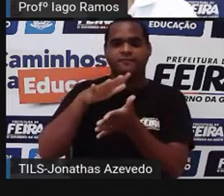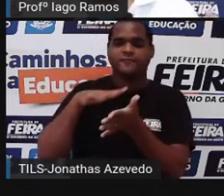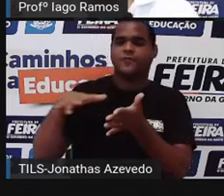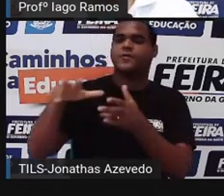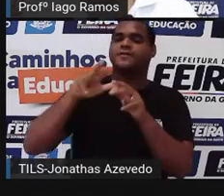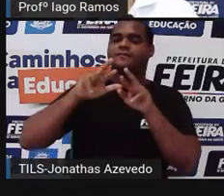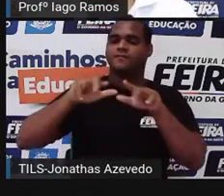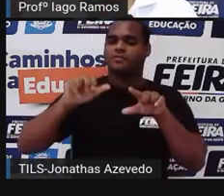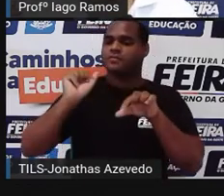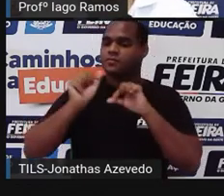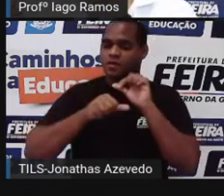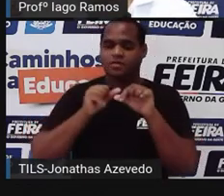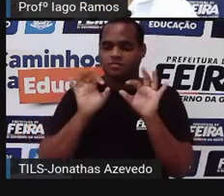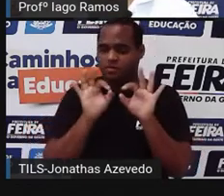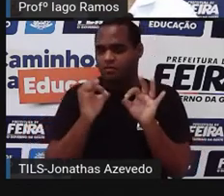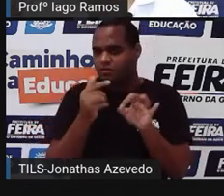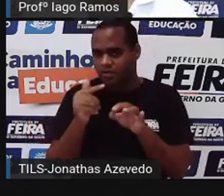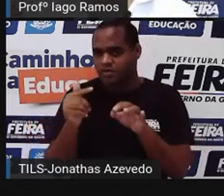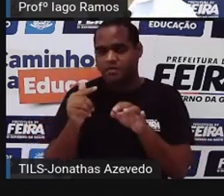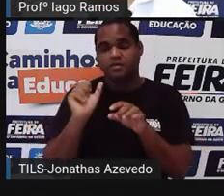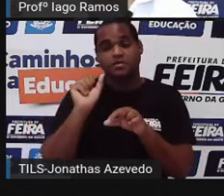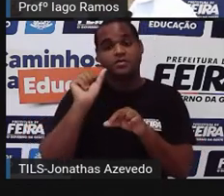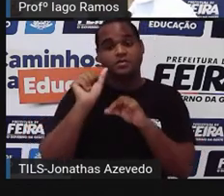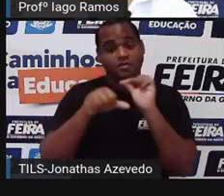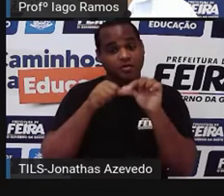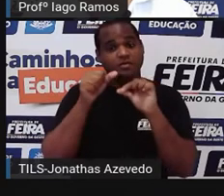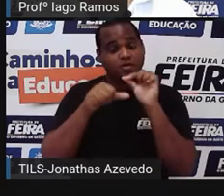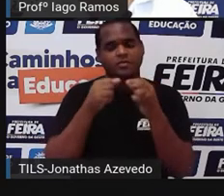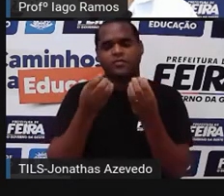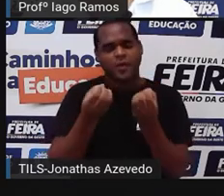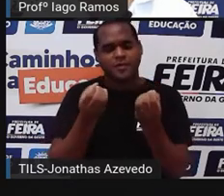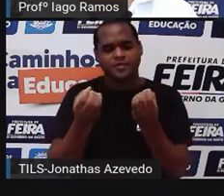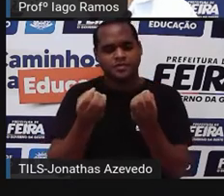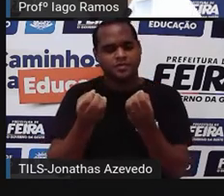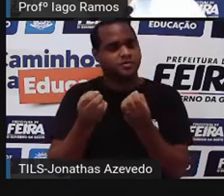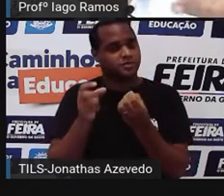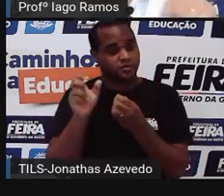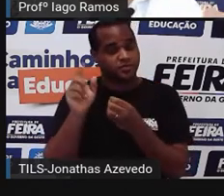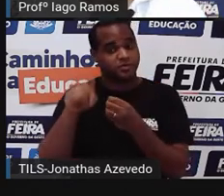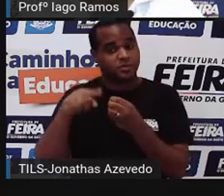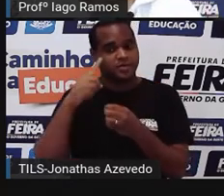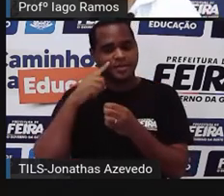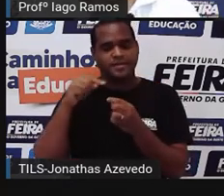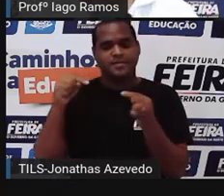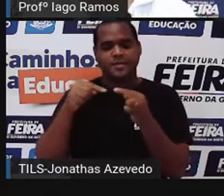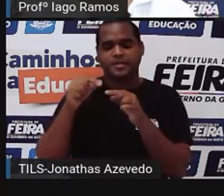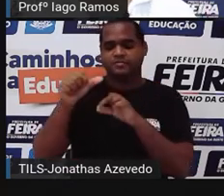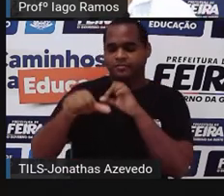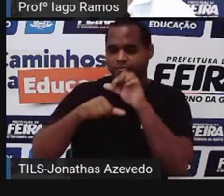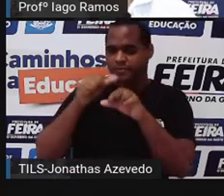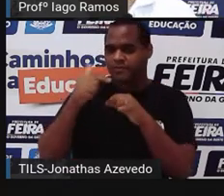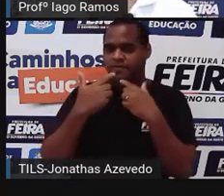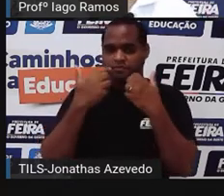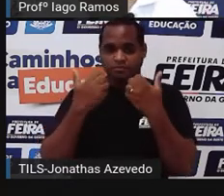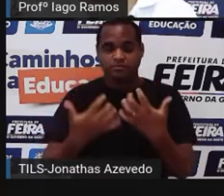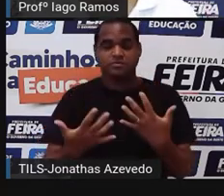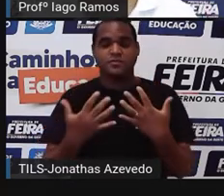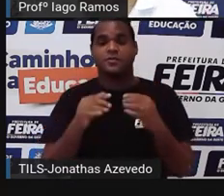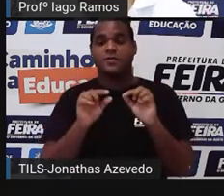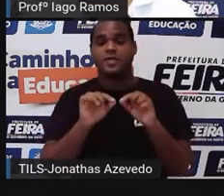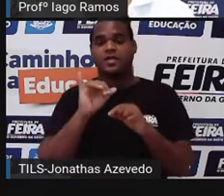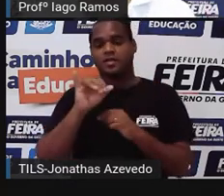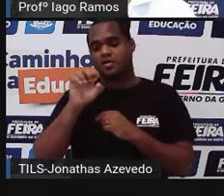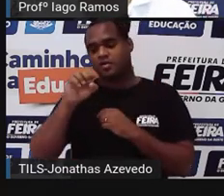figuras não muda e essas transformações elas são esse tipo de transformação que eu tô falando é uma